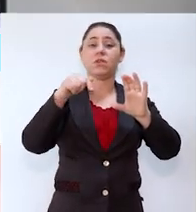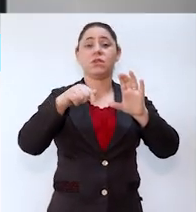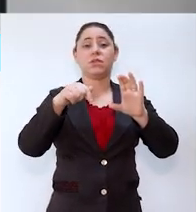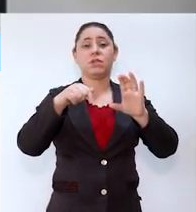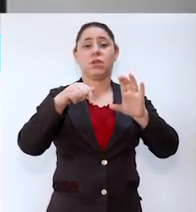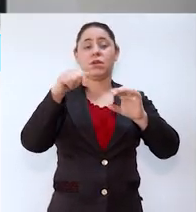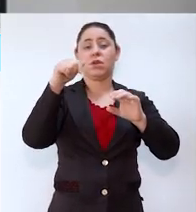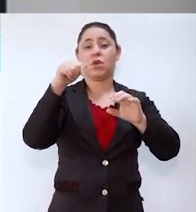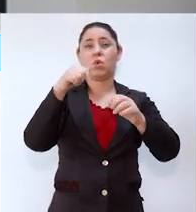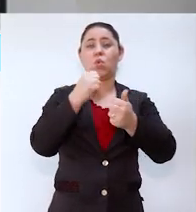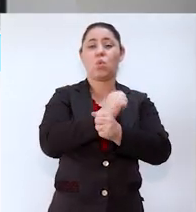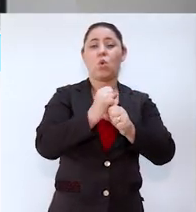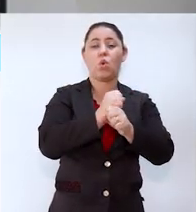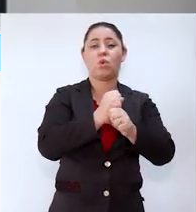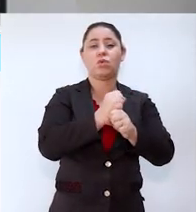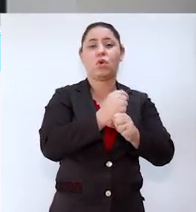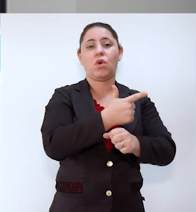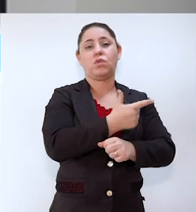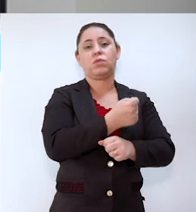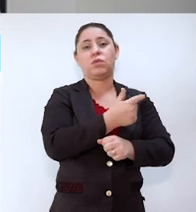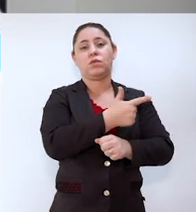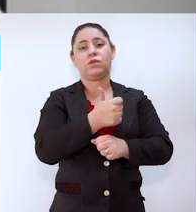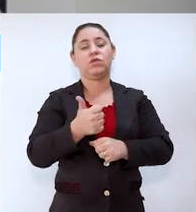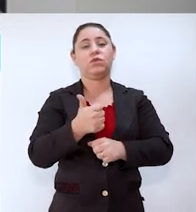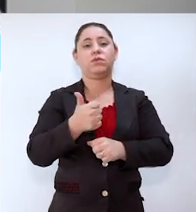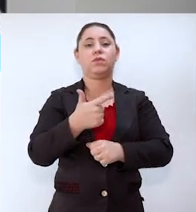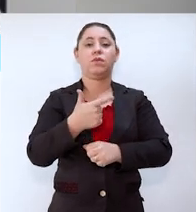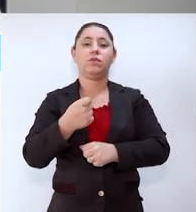quanto no exercício financeiro de 2022,